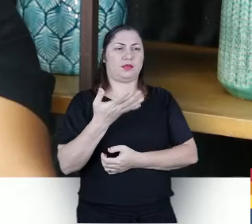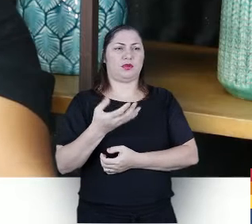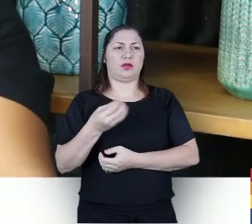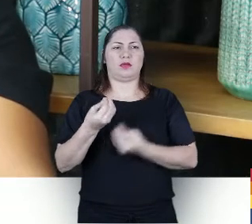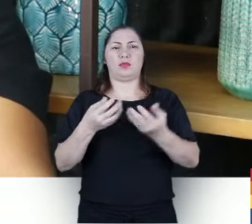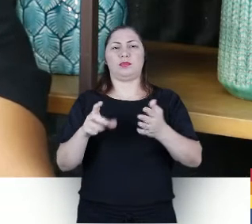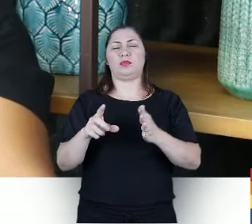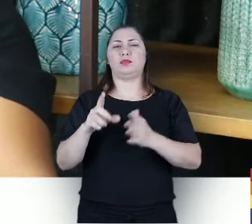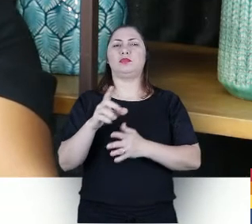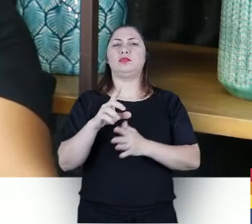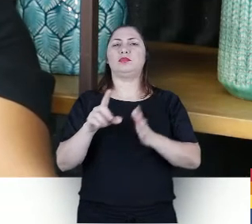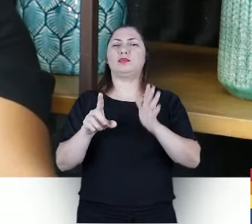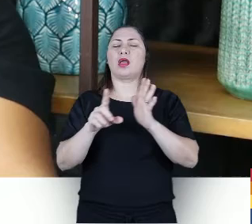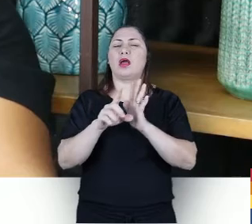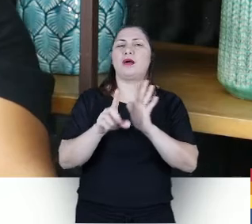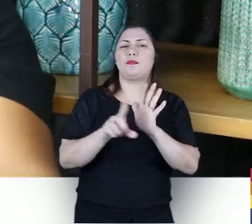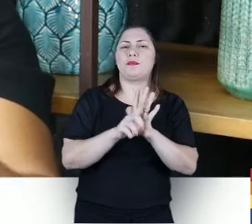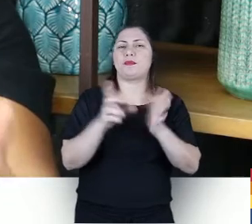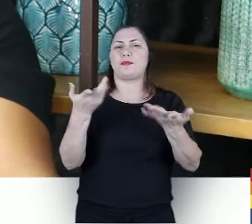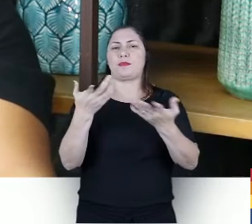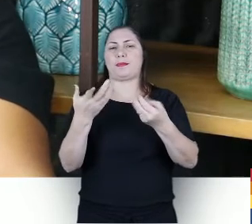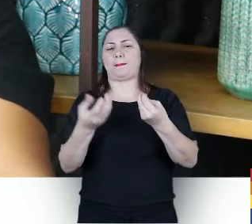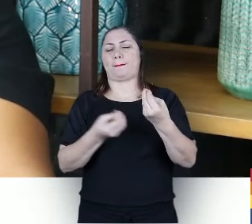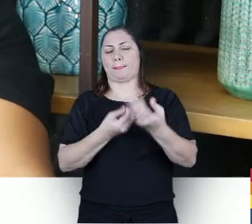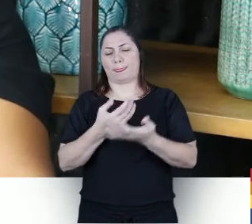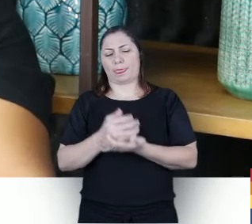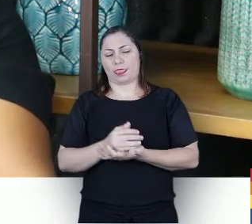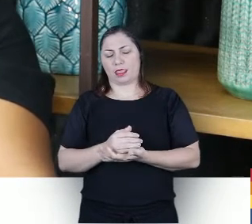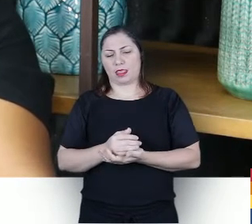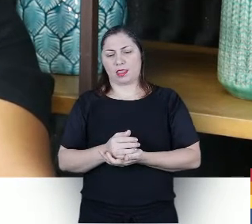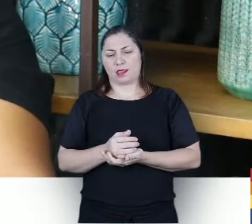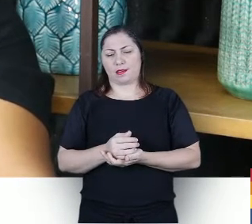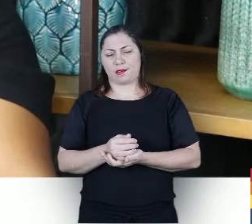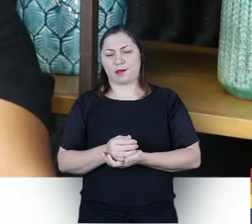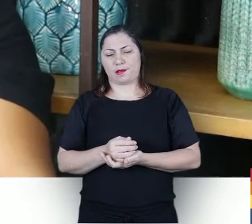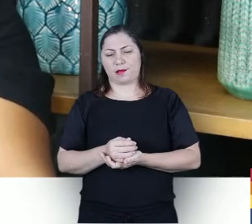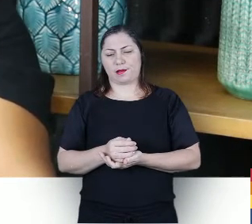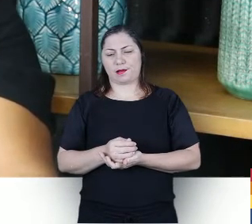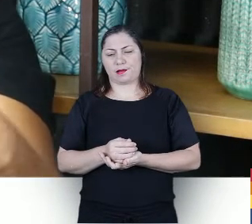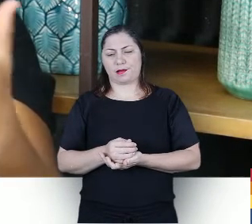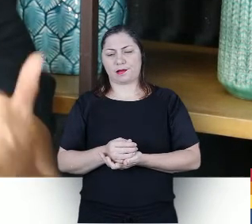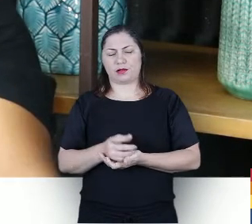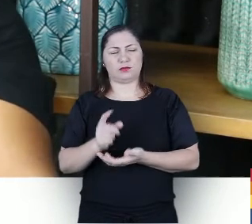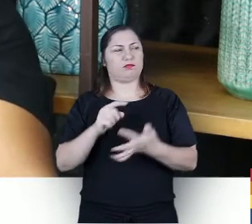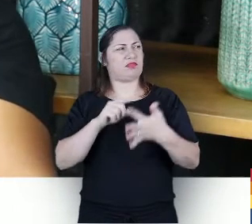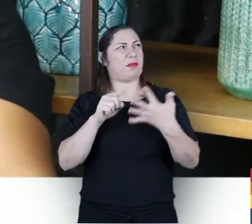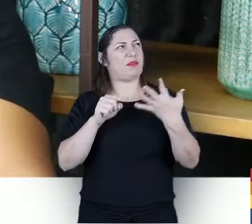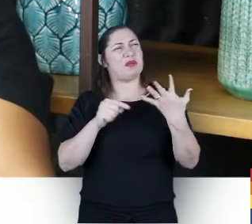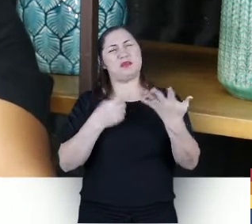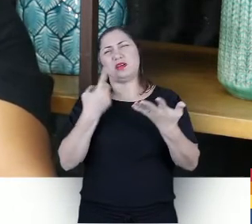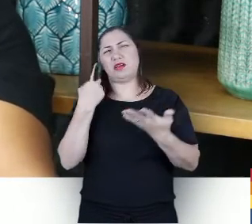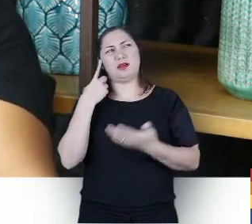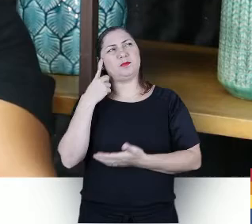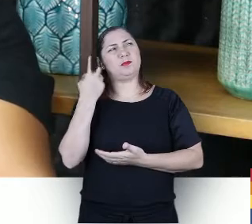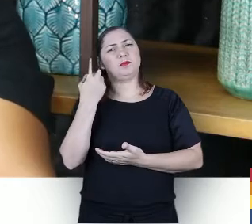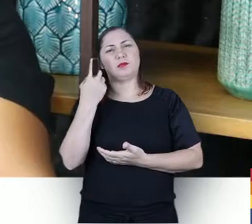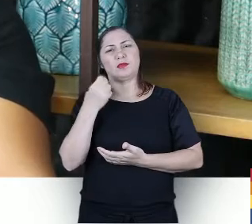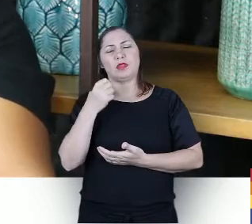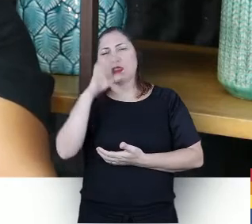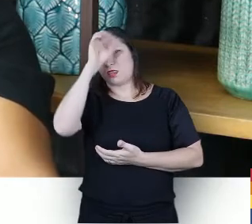né? O próprio DCTMA apresenta ali um conjunto de outras metodologias ativas, como sala de aula investida,